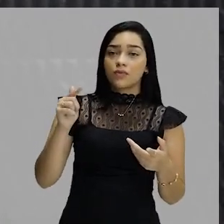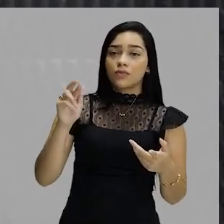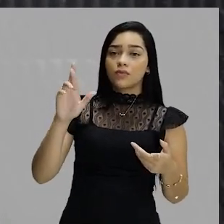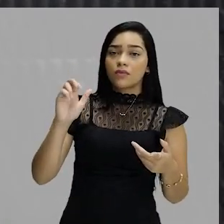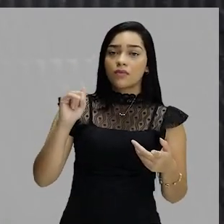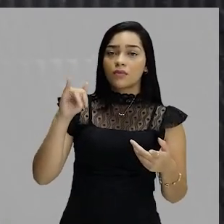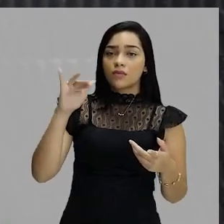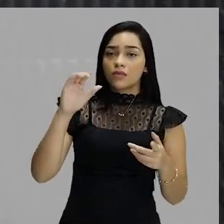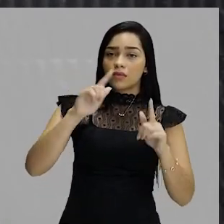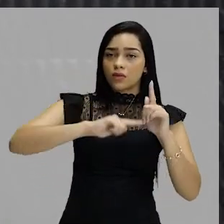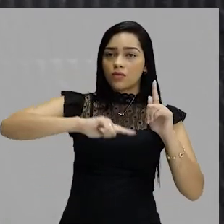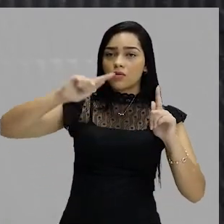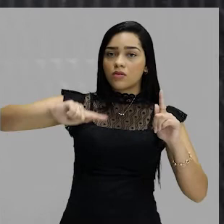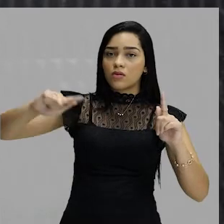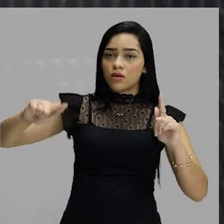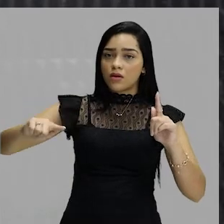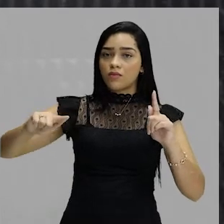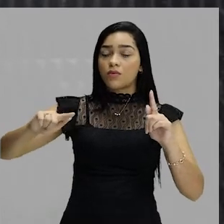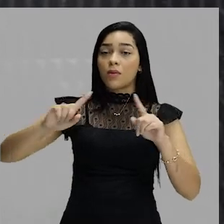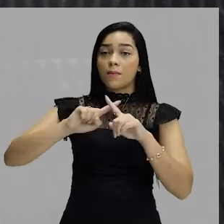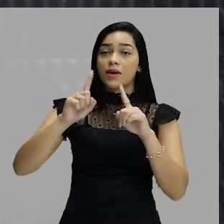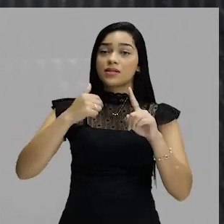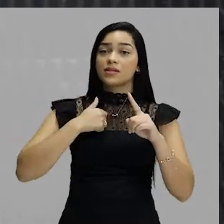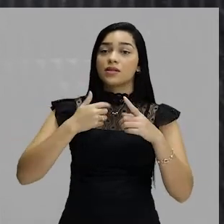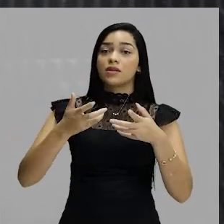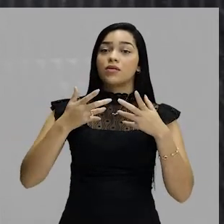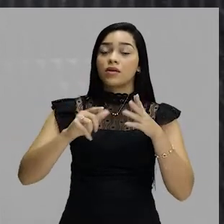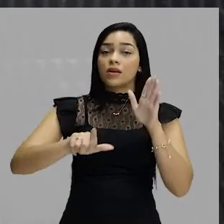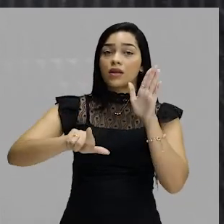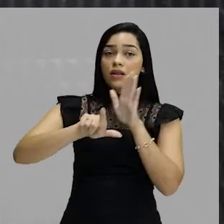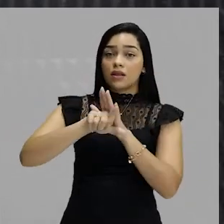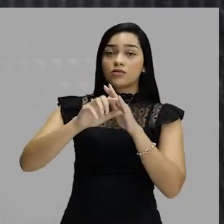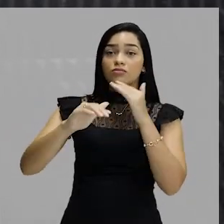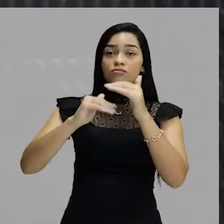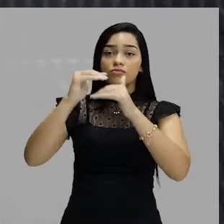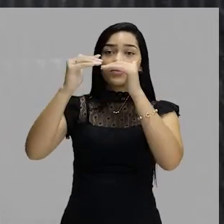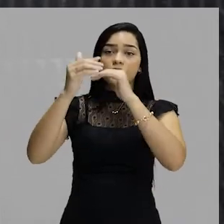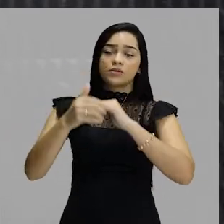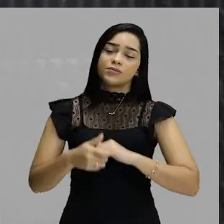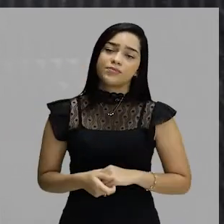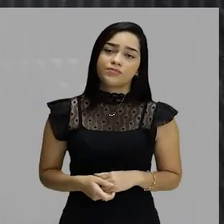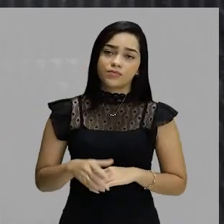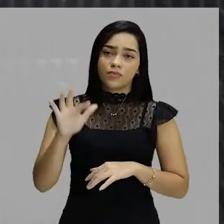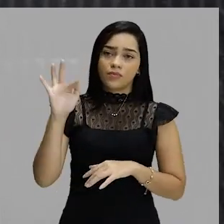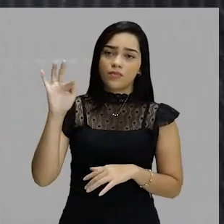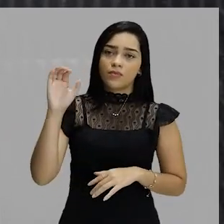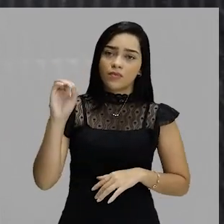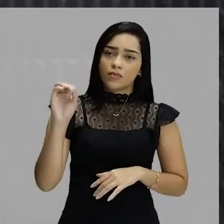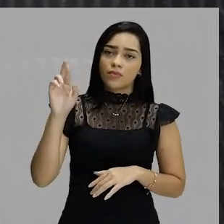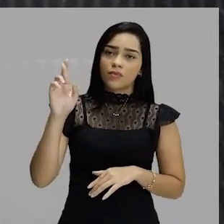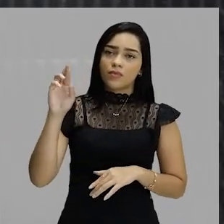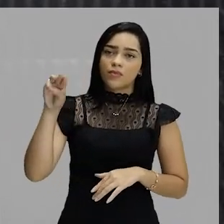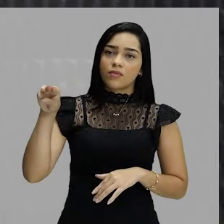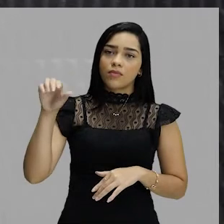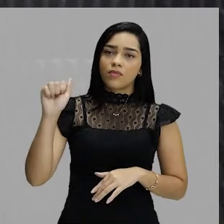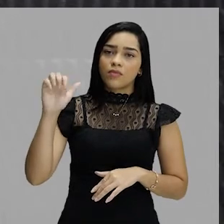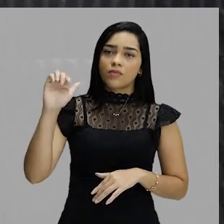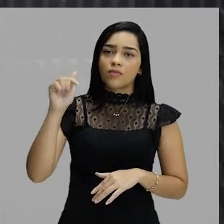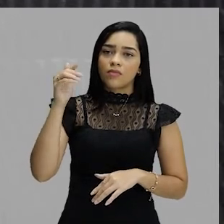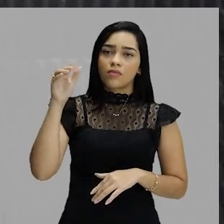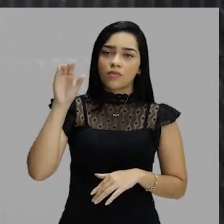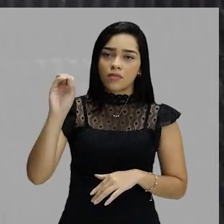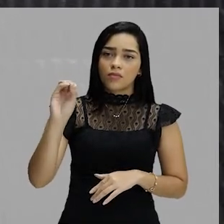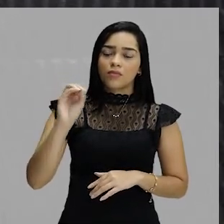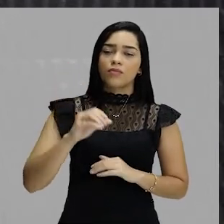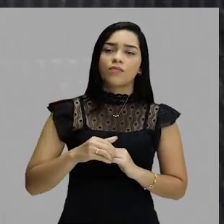uma função essa aí. Agora eu quero a lei de formação. Tá? Eu quero encontrar a lei de formação dessa